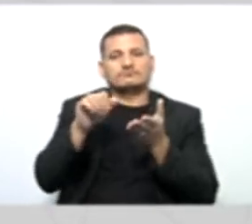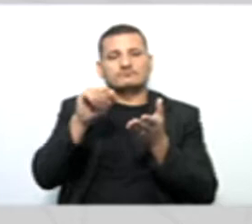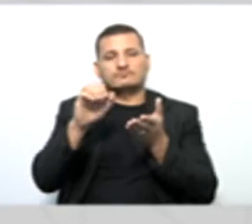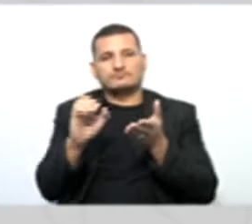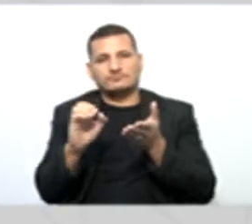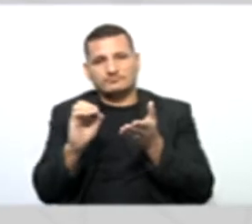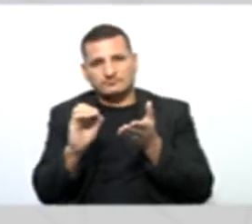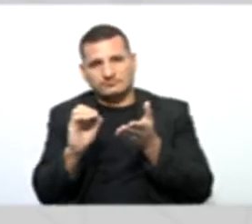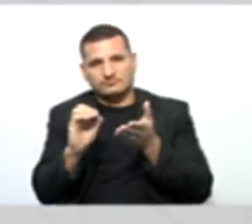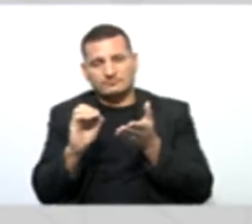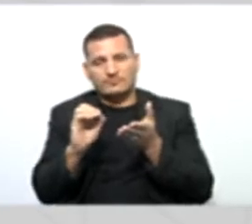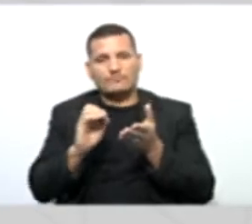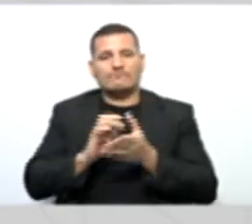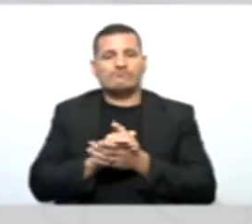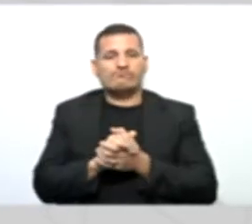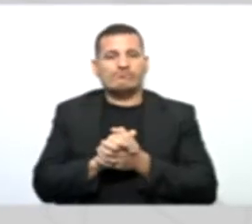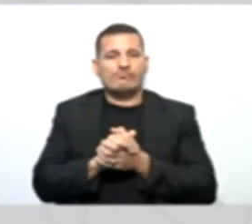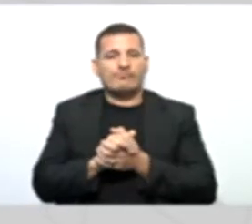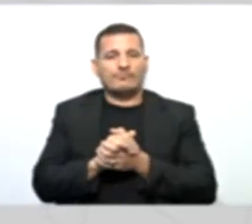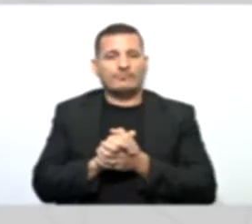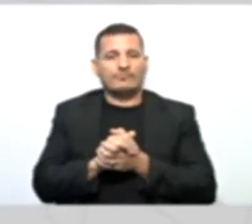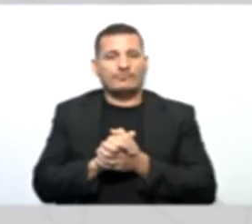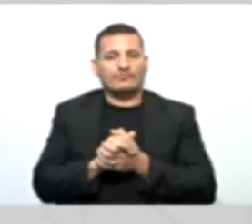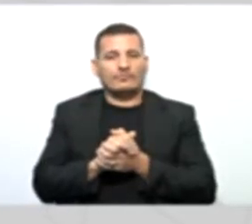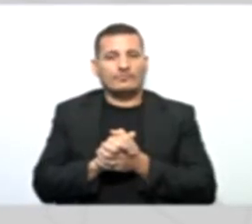Ela poderia ter um peso.